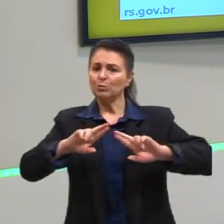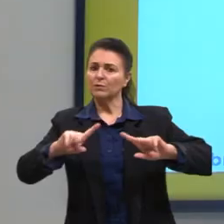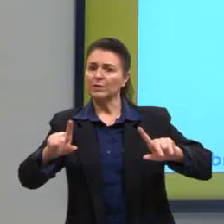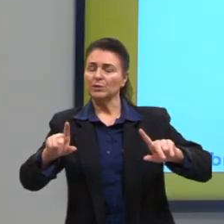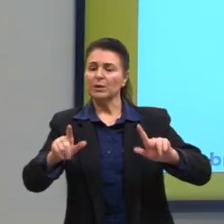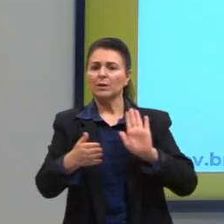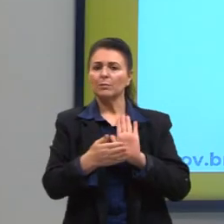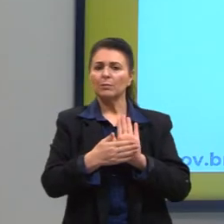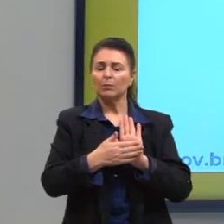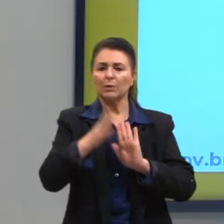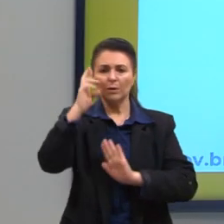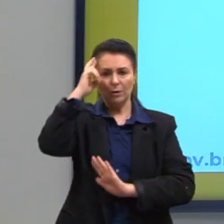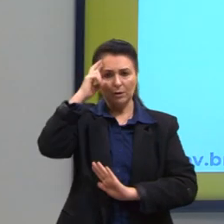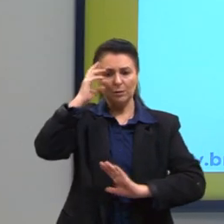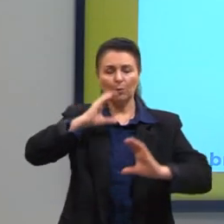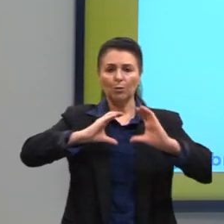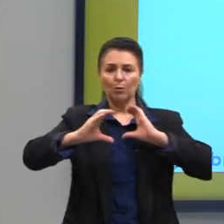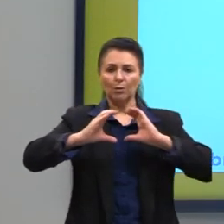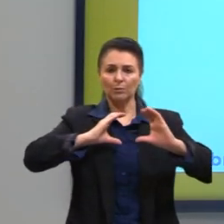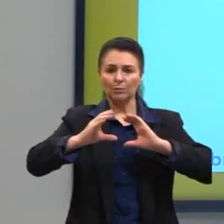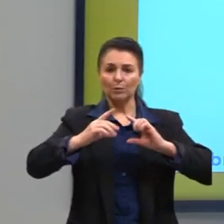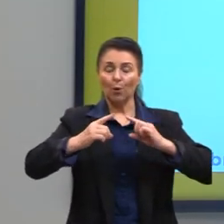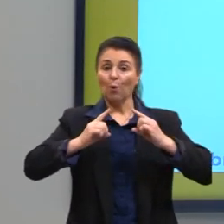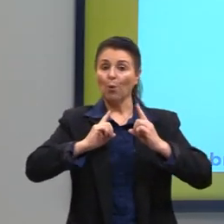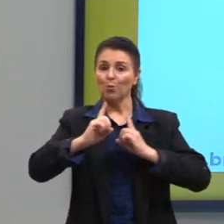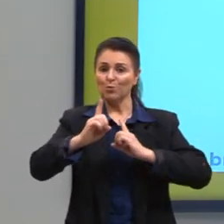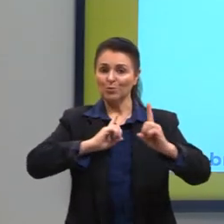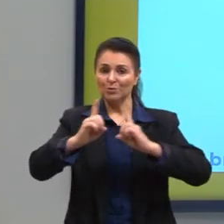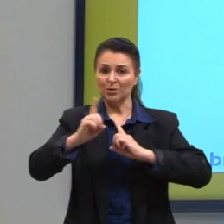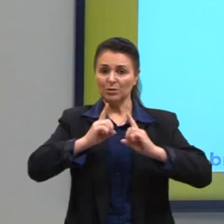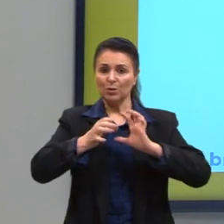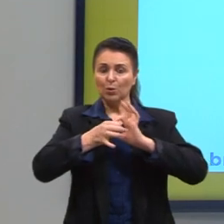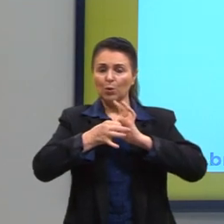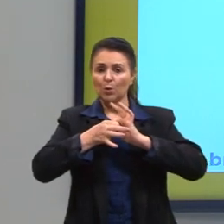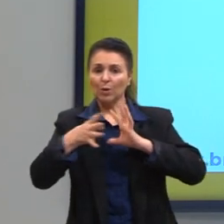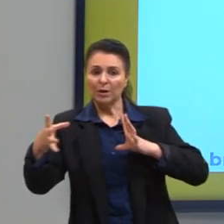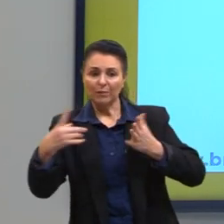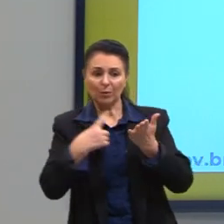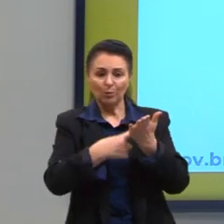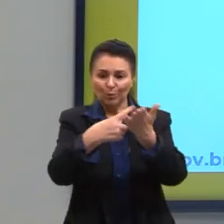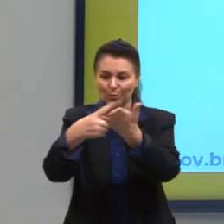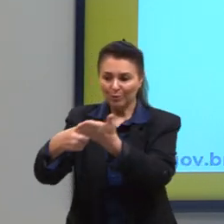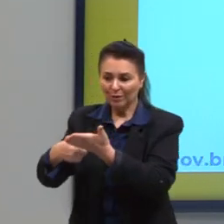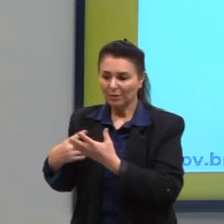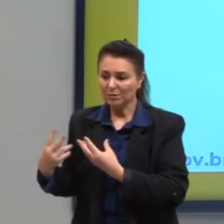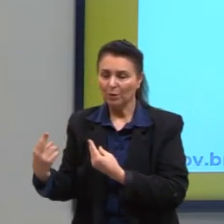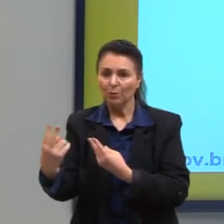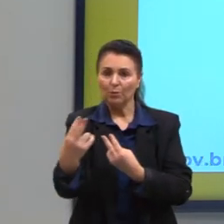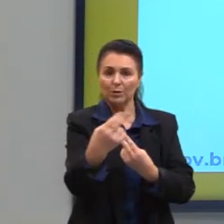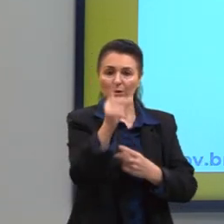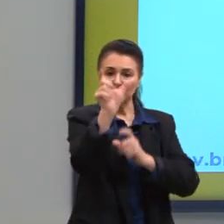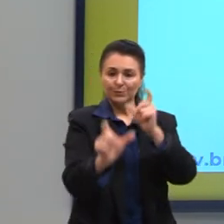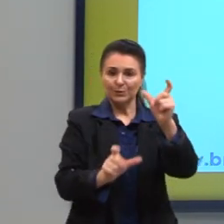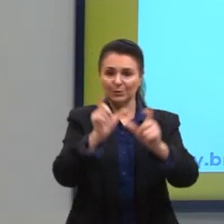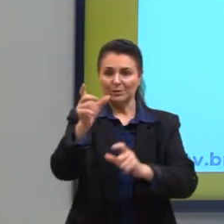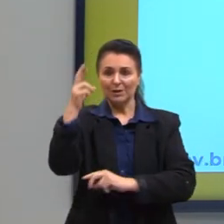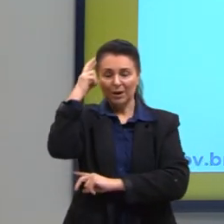ele propõe então a razão comunicativa o diálogo o livre consenso entre os sujeitos a razão comunicativa